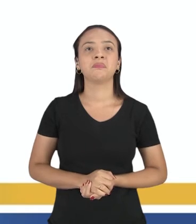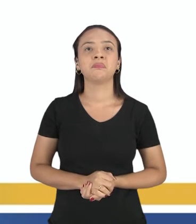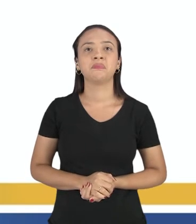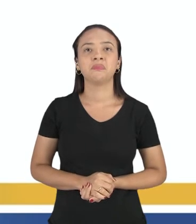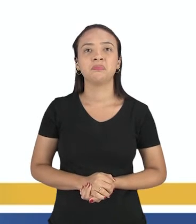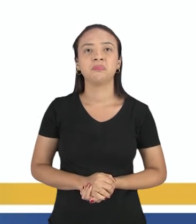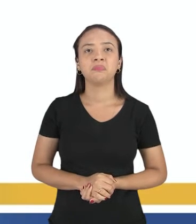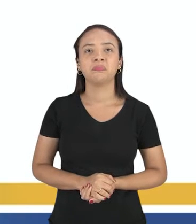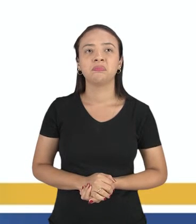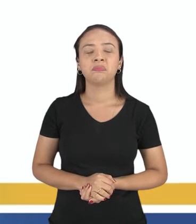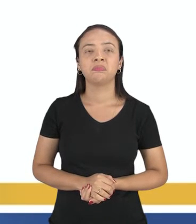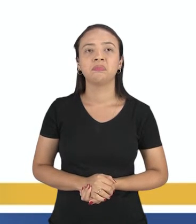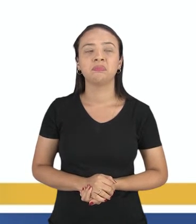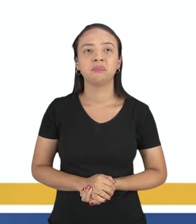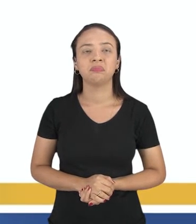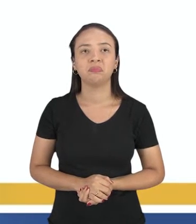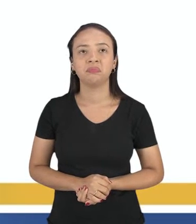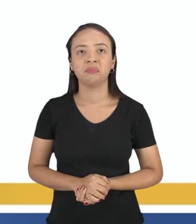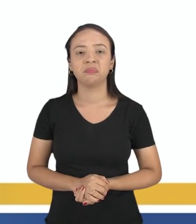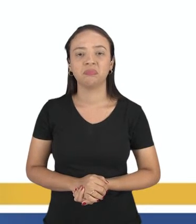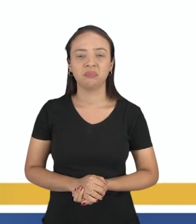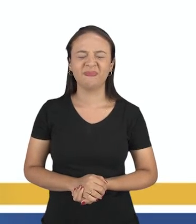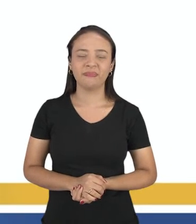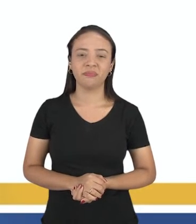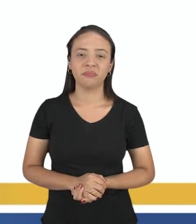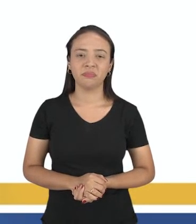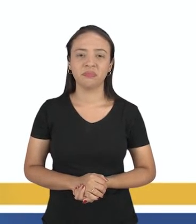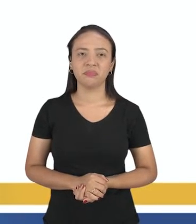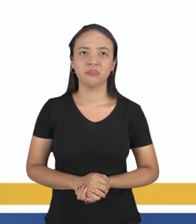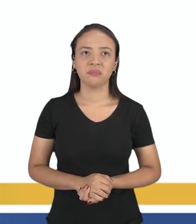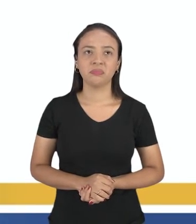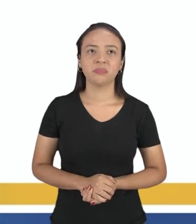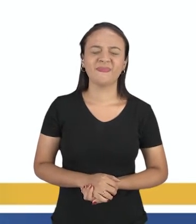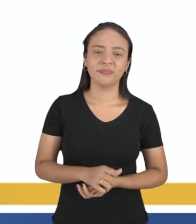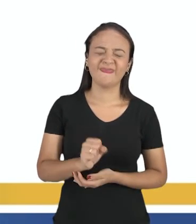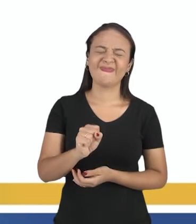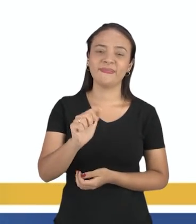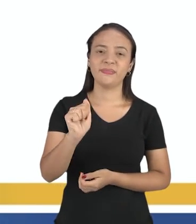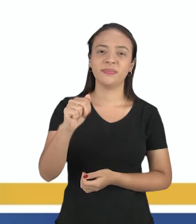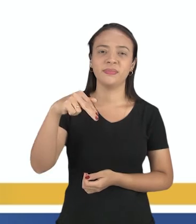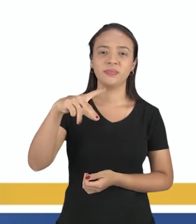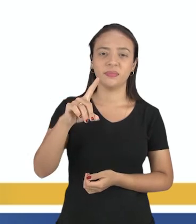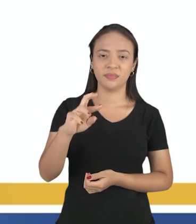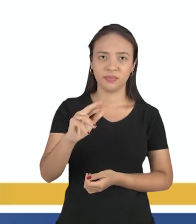Sandra and Paul worked all night long. Sandra e Paul